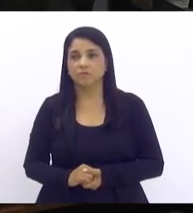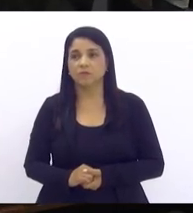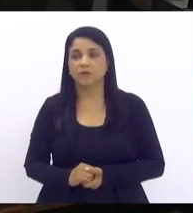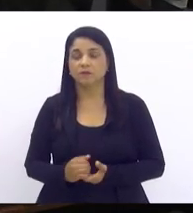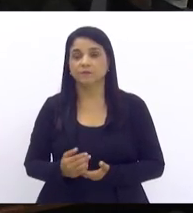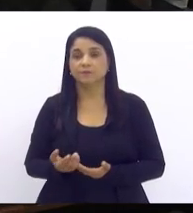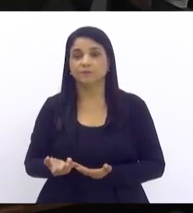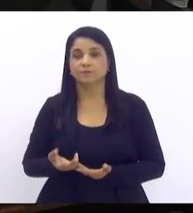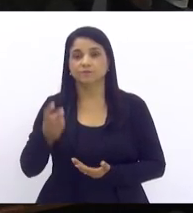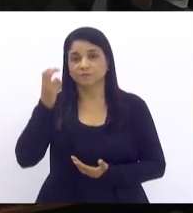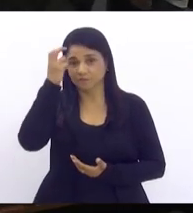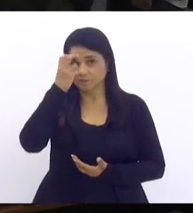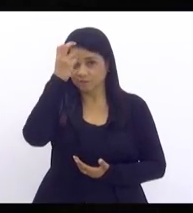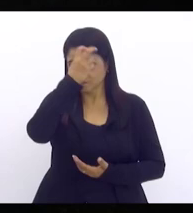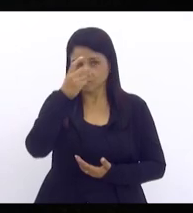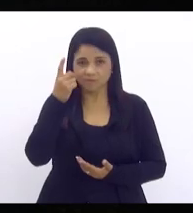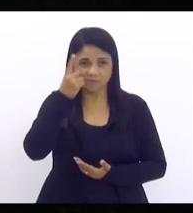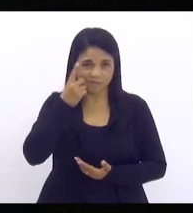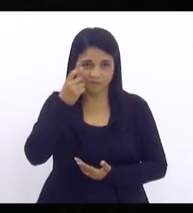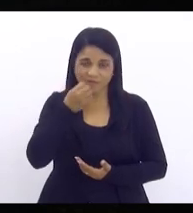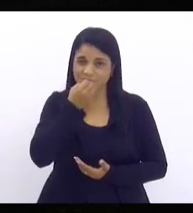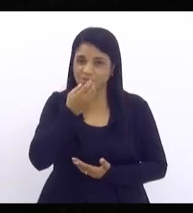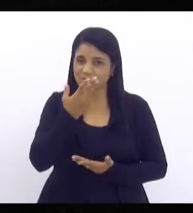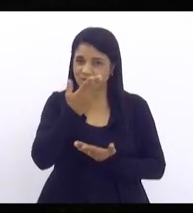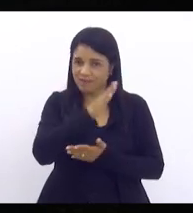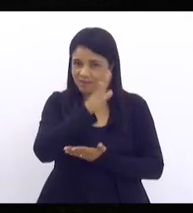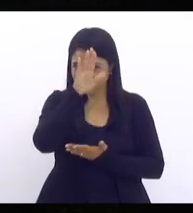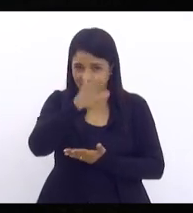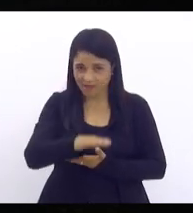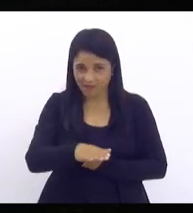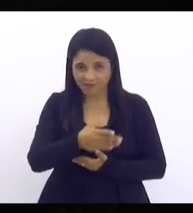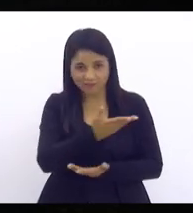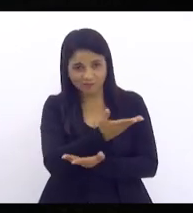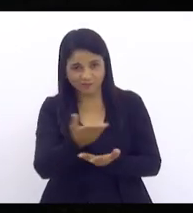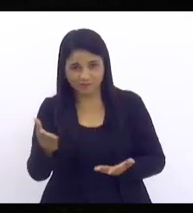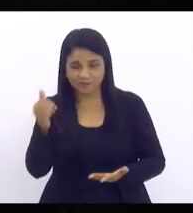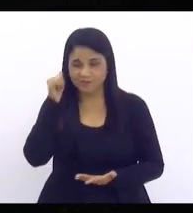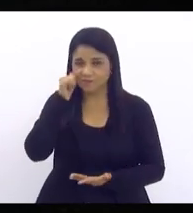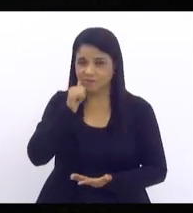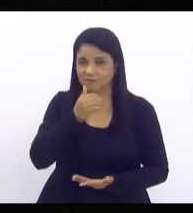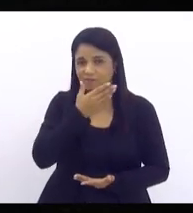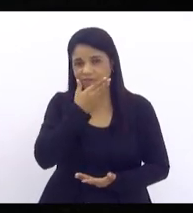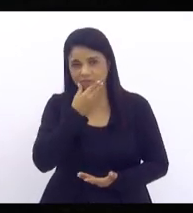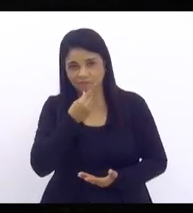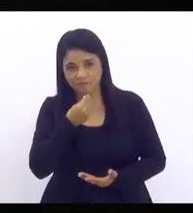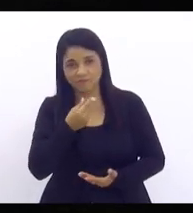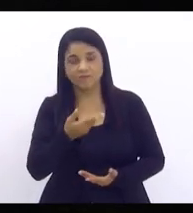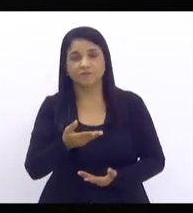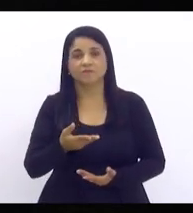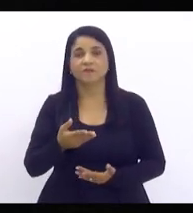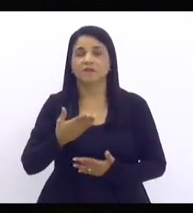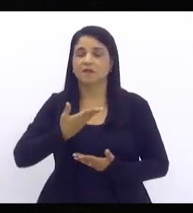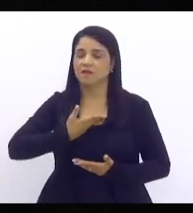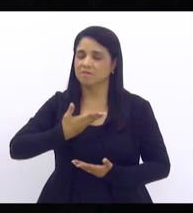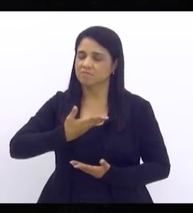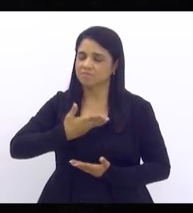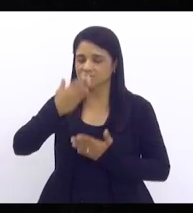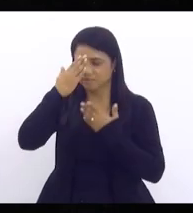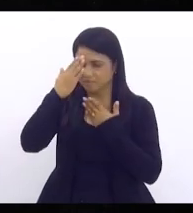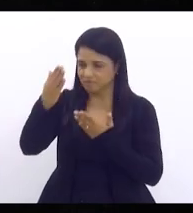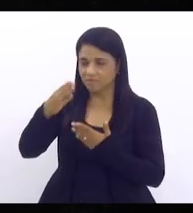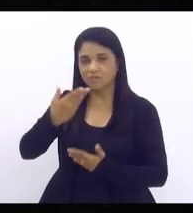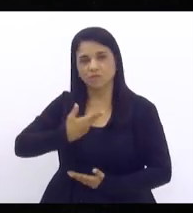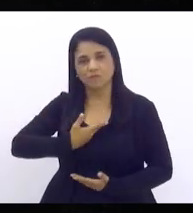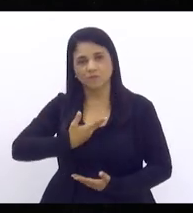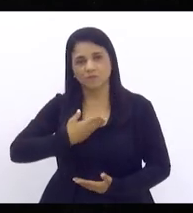Primeiramente, boa tarde a todas, e a todos. Agradecer aqui meu colega professor Josemar,